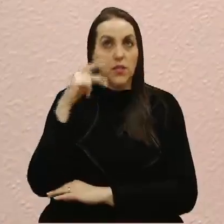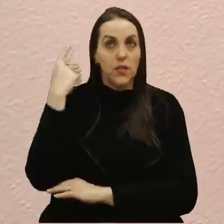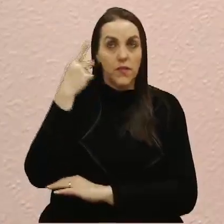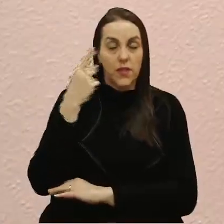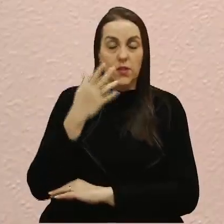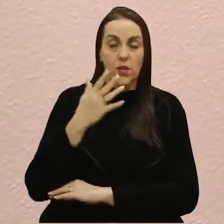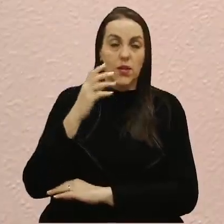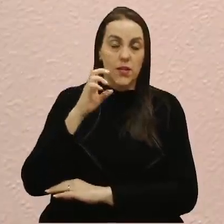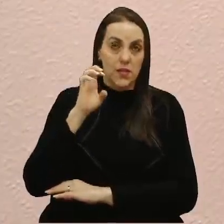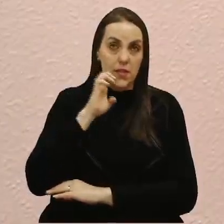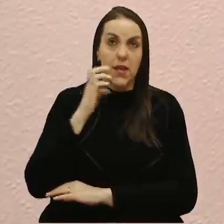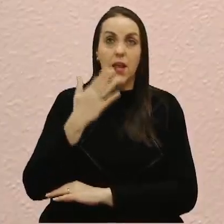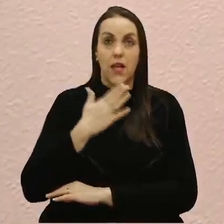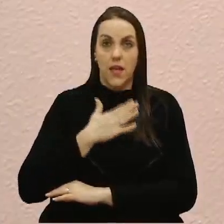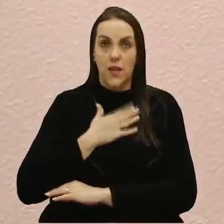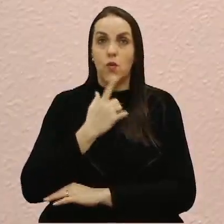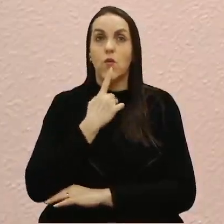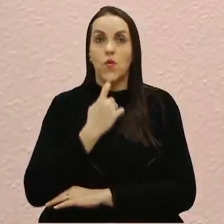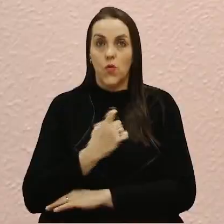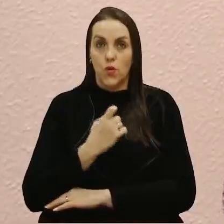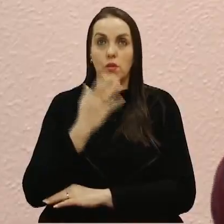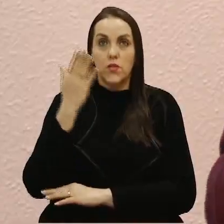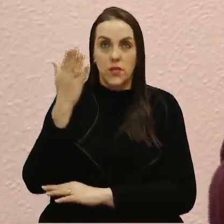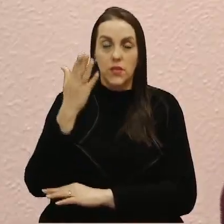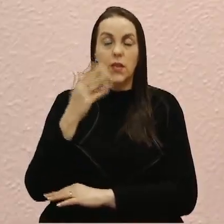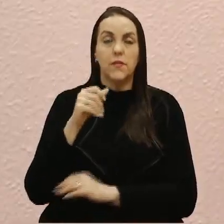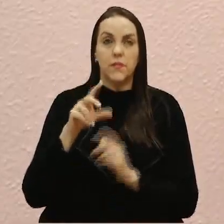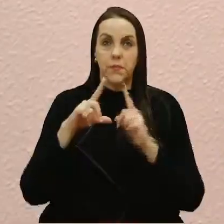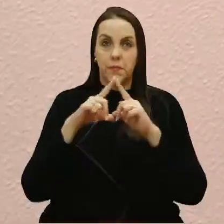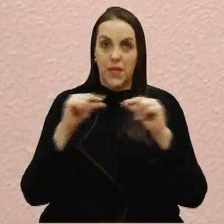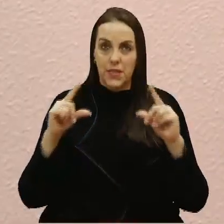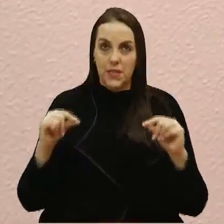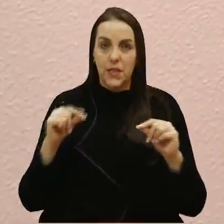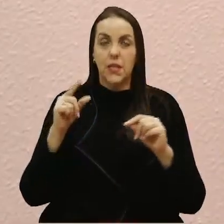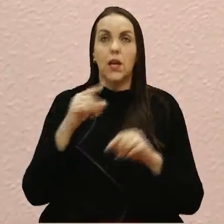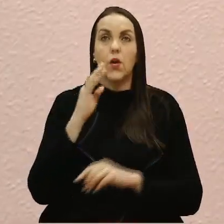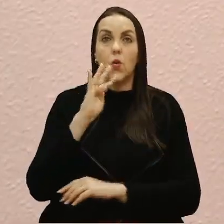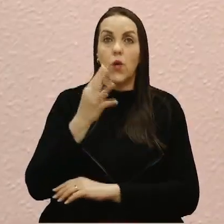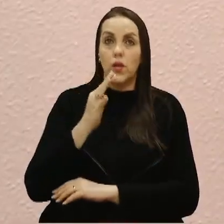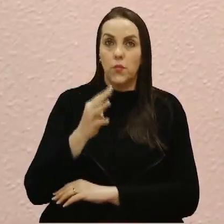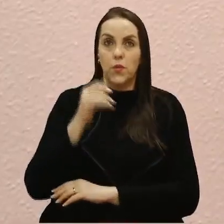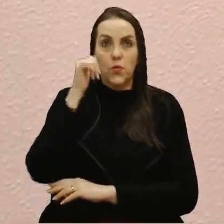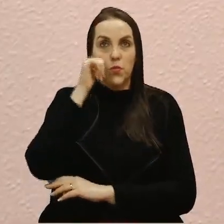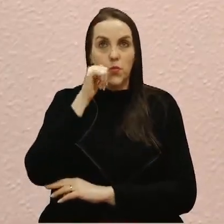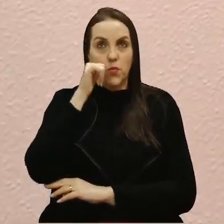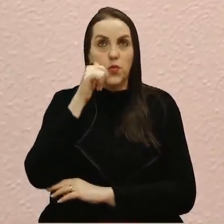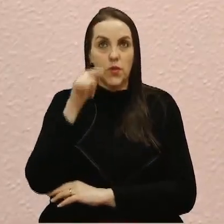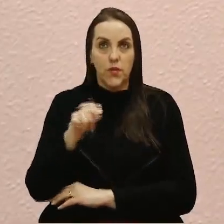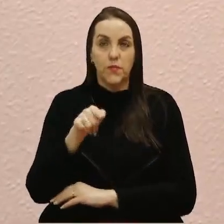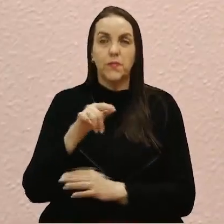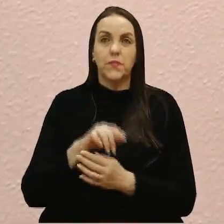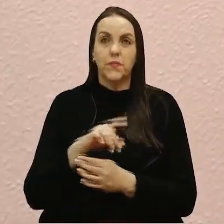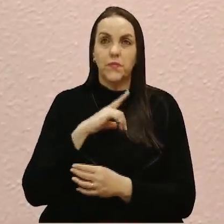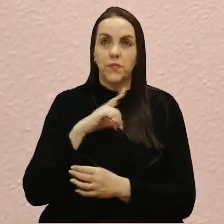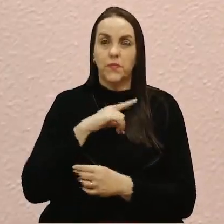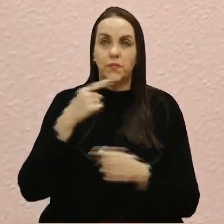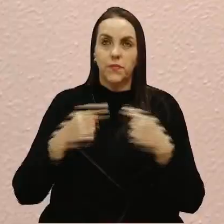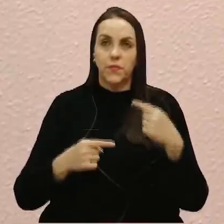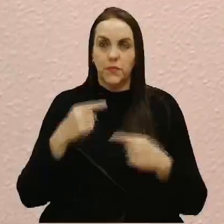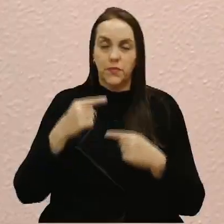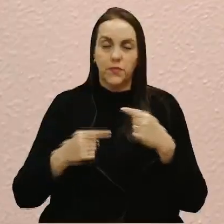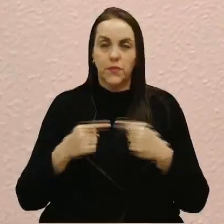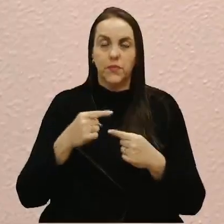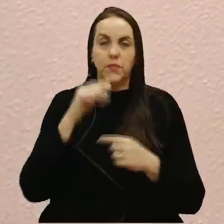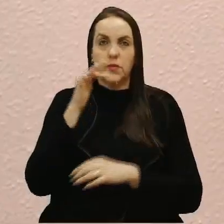vereadora Rose e ela não estávamos aqui porque estávamos em Brasília, onde mais de 4.000 mulheres se reuniram do Brasil inteiro para poder discutir o futuro